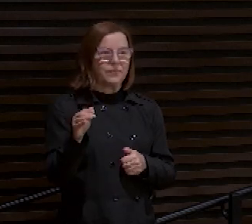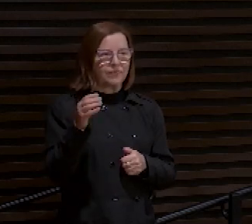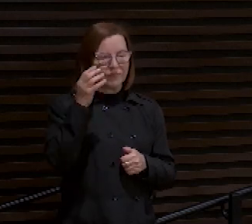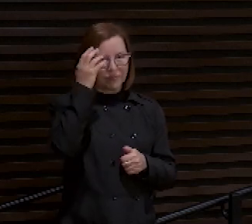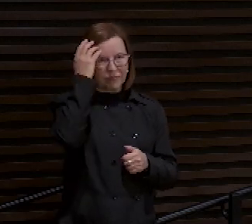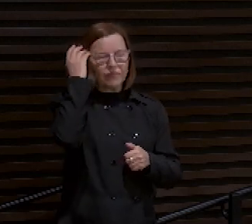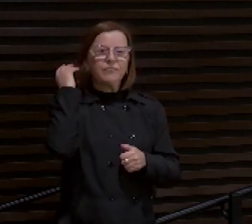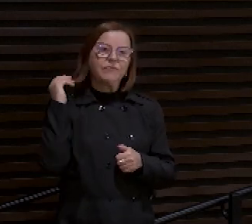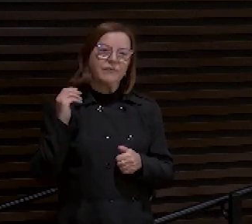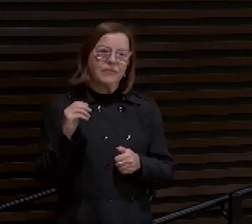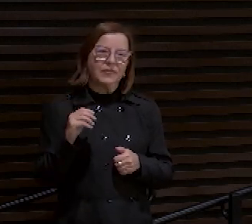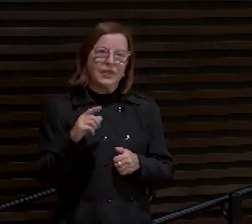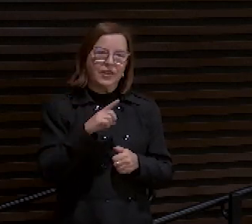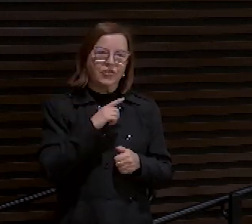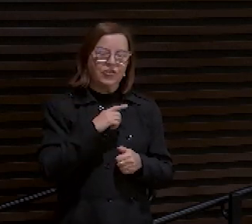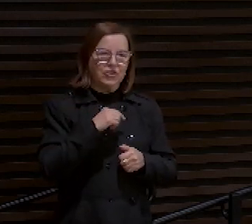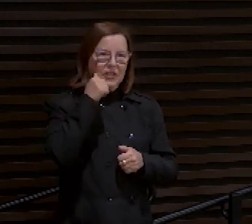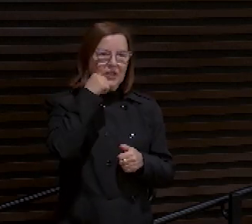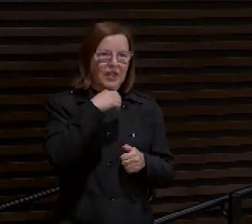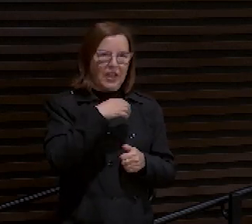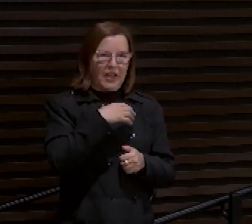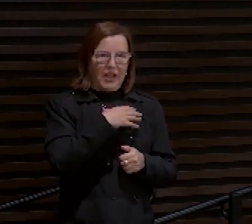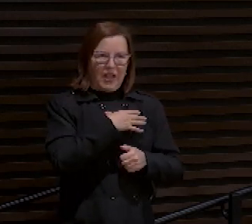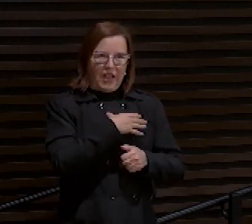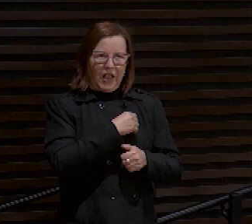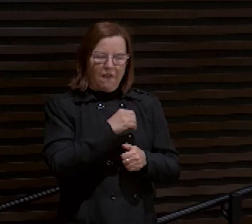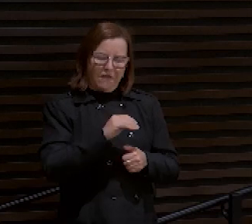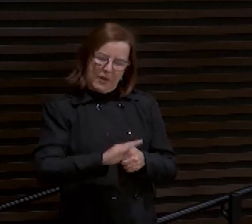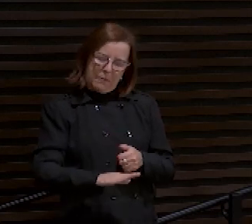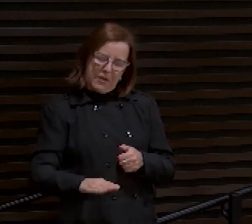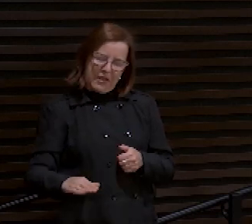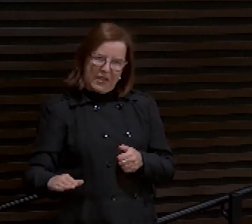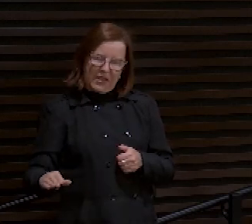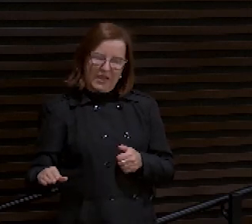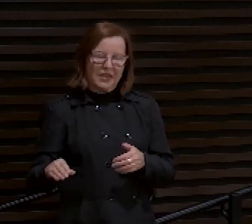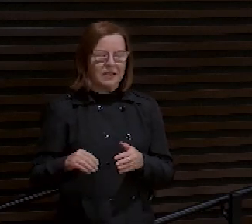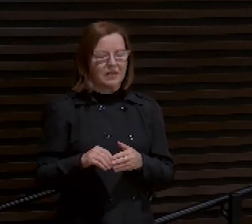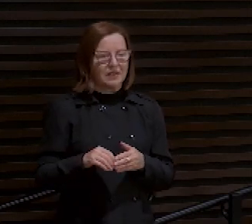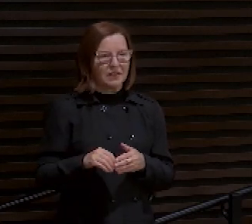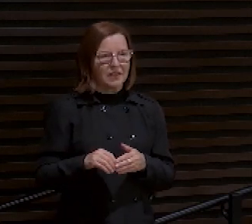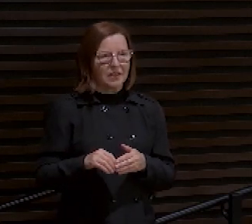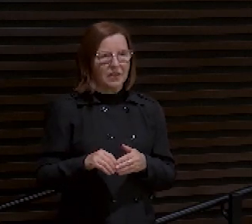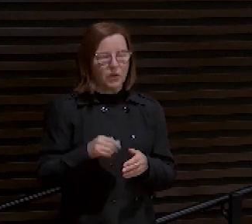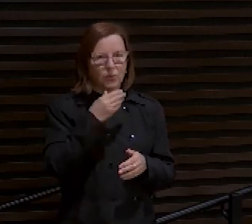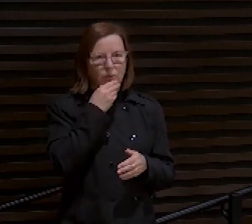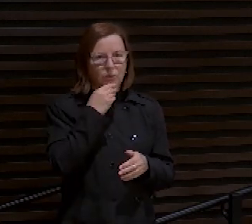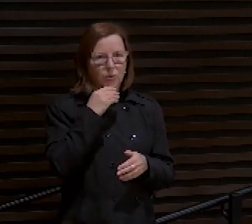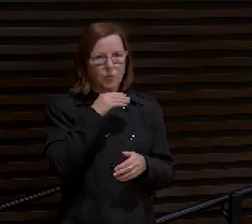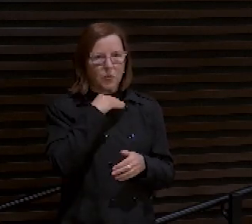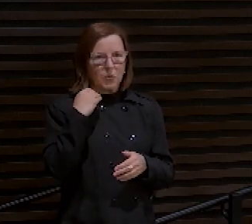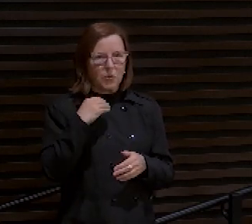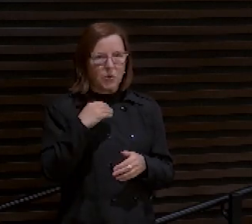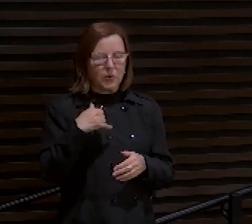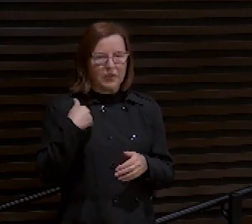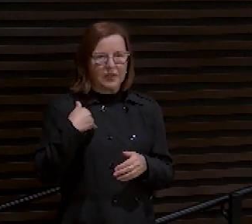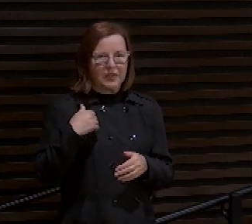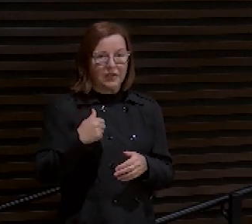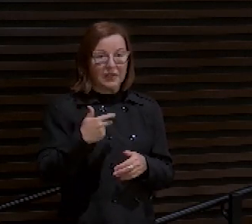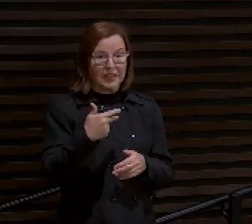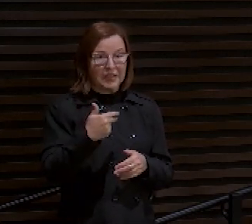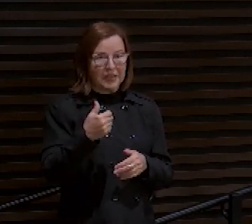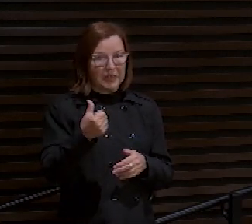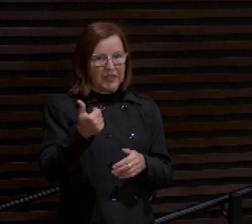da Rachel e do Steve, que eram criancinhas na época. O Nate morreu com 32 anos. Aquelas